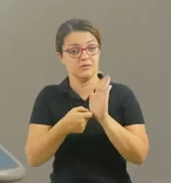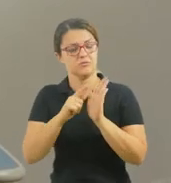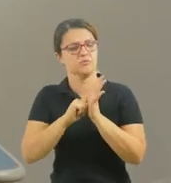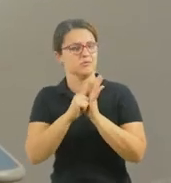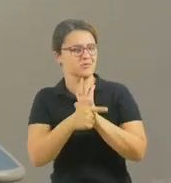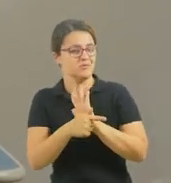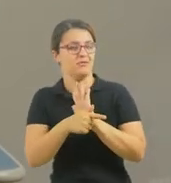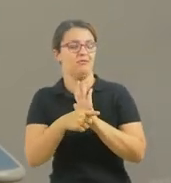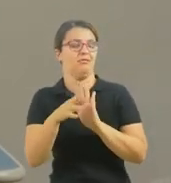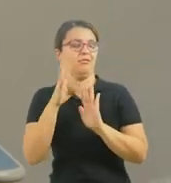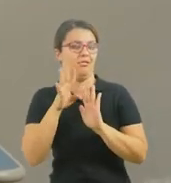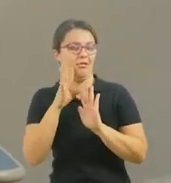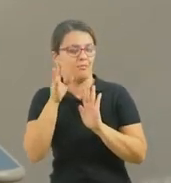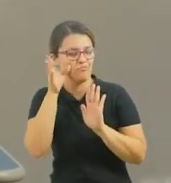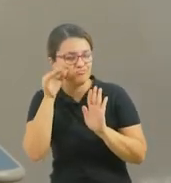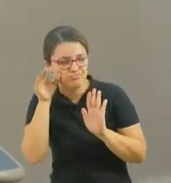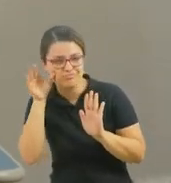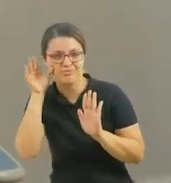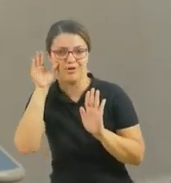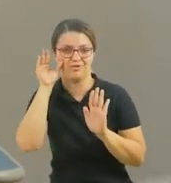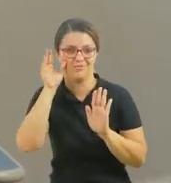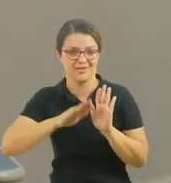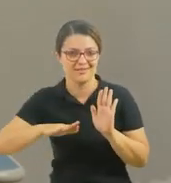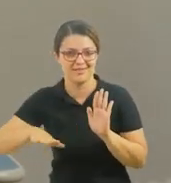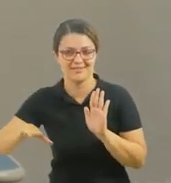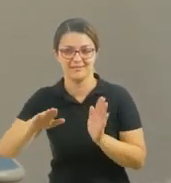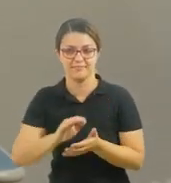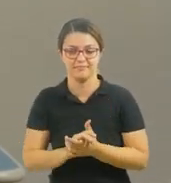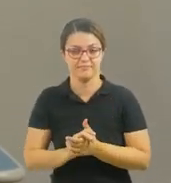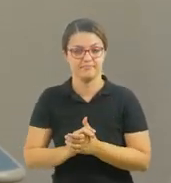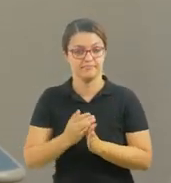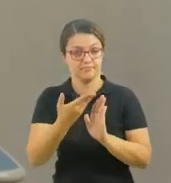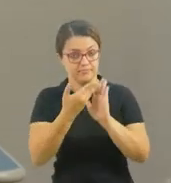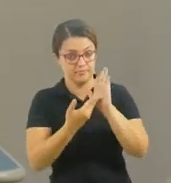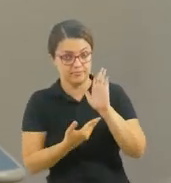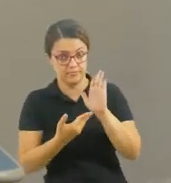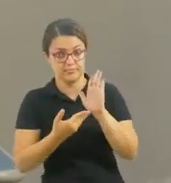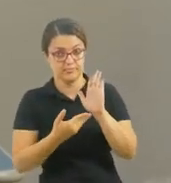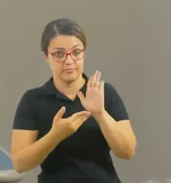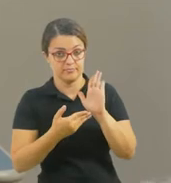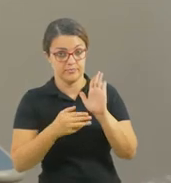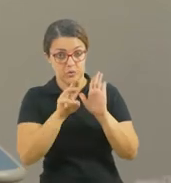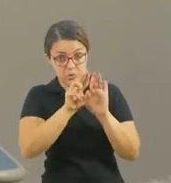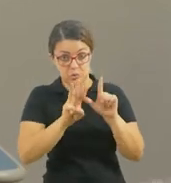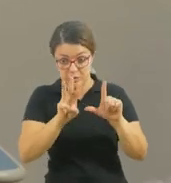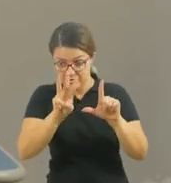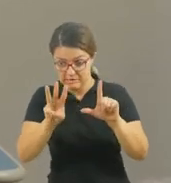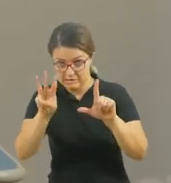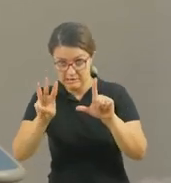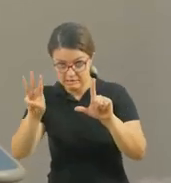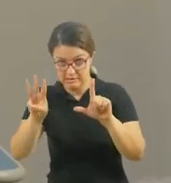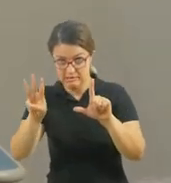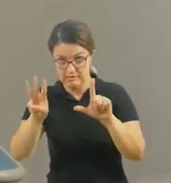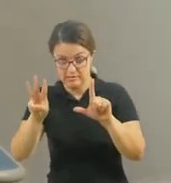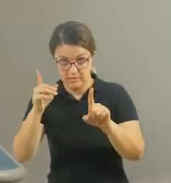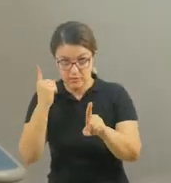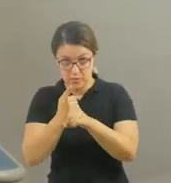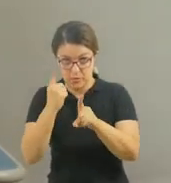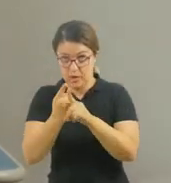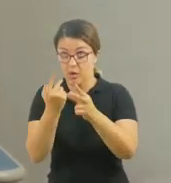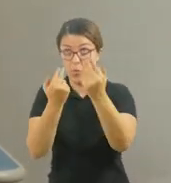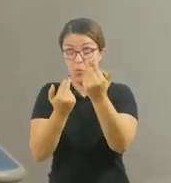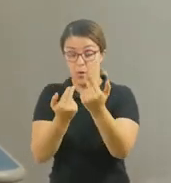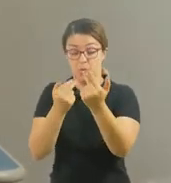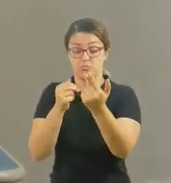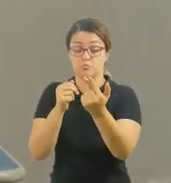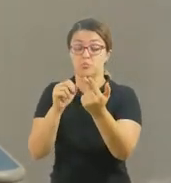com as adivinhas, que são bem interessantes para as crianças. Vocês vão encontrar sim no link. Você pode imprimir, né, e tá